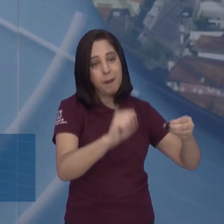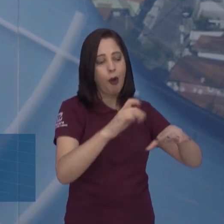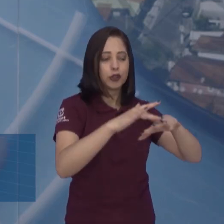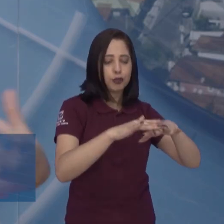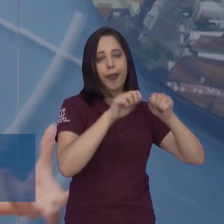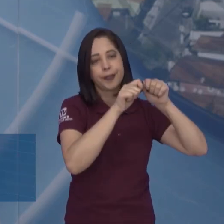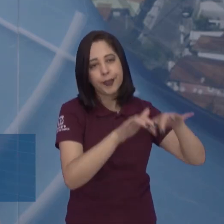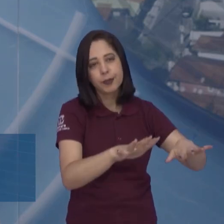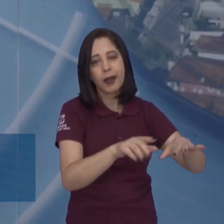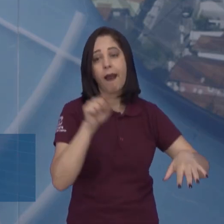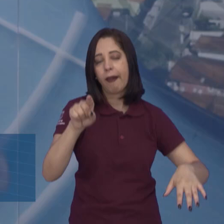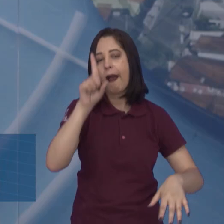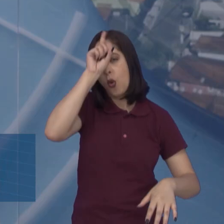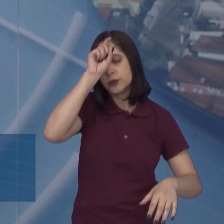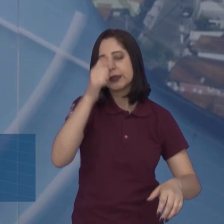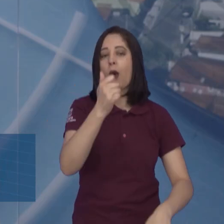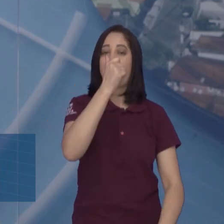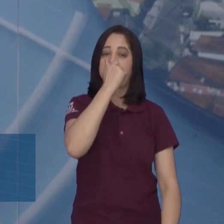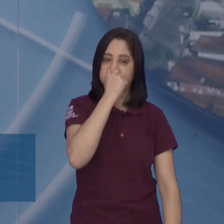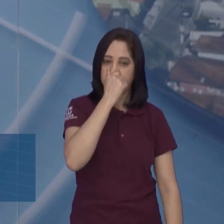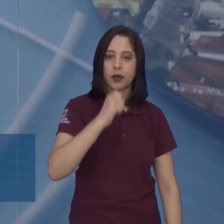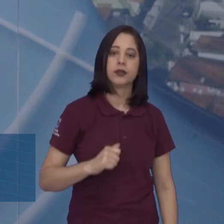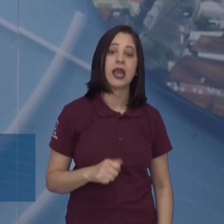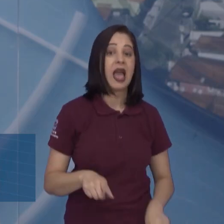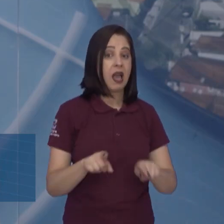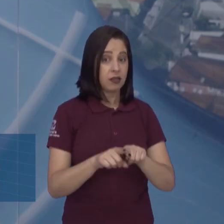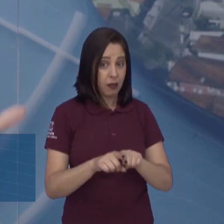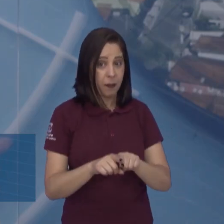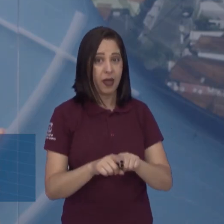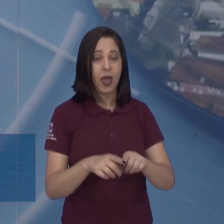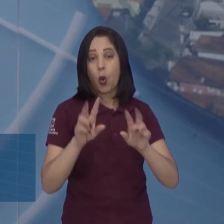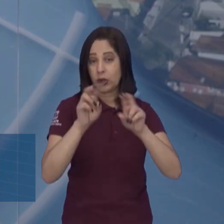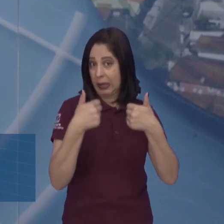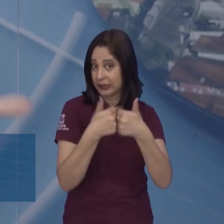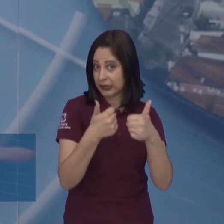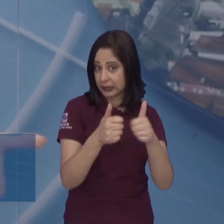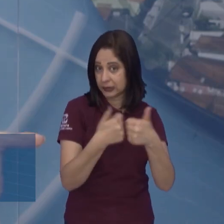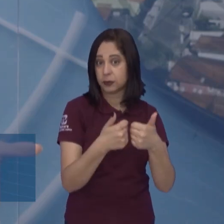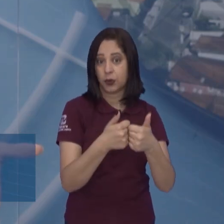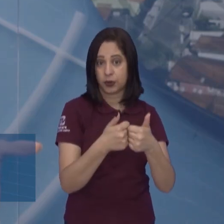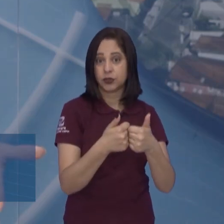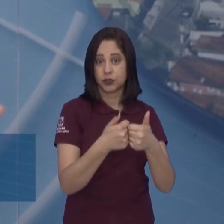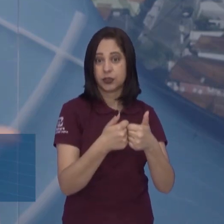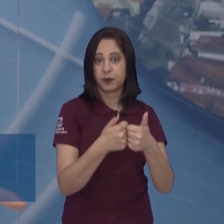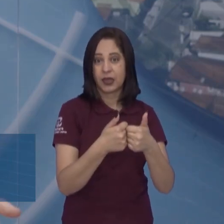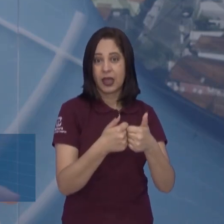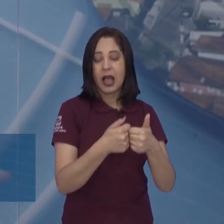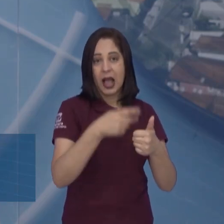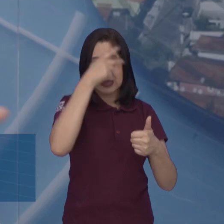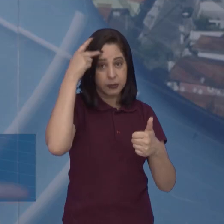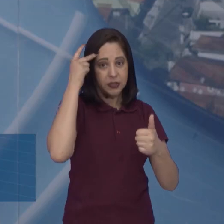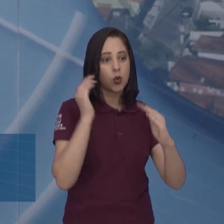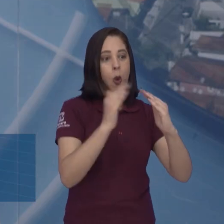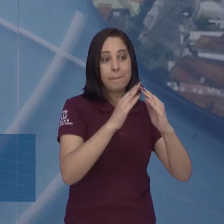consideração. E também, né, o que a gente já falou da qualidade de vida, né? Quando a gente fala de transportes também, né? Pessoas que vivem